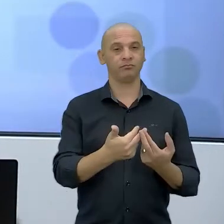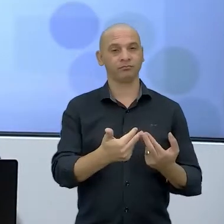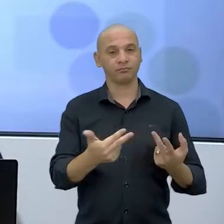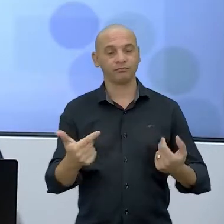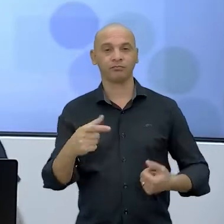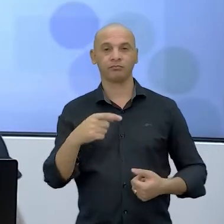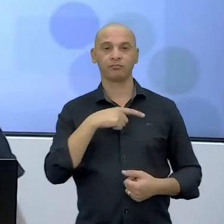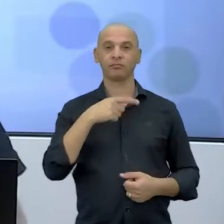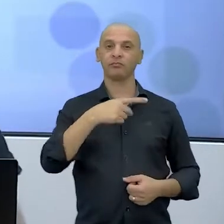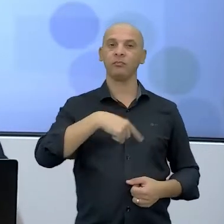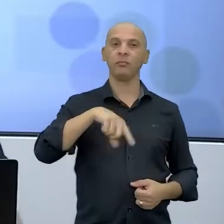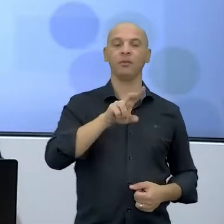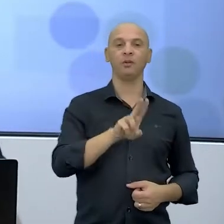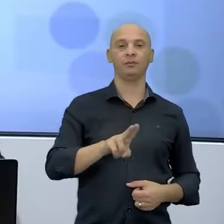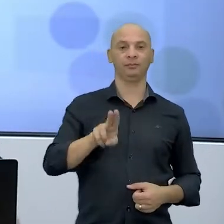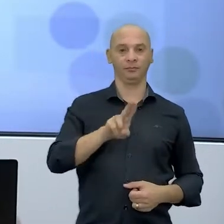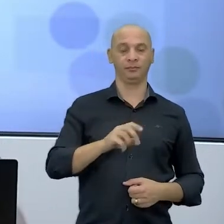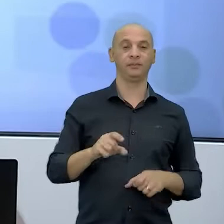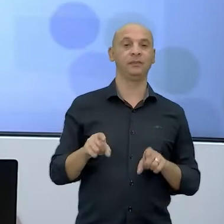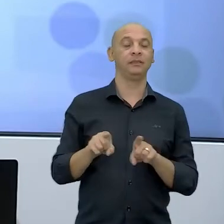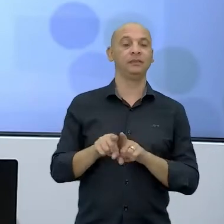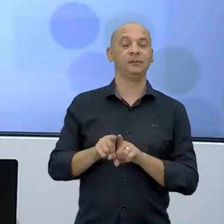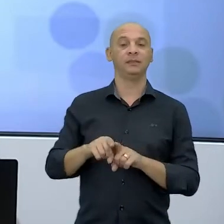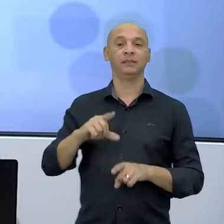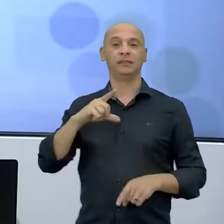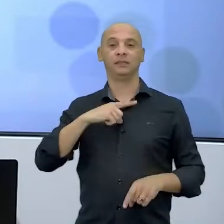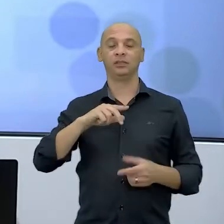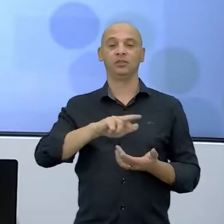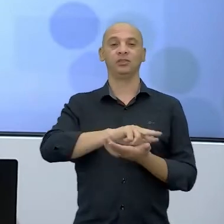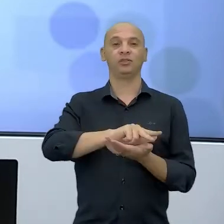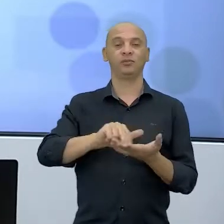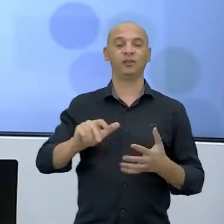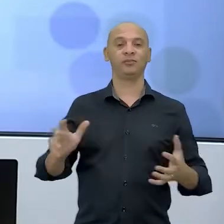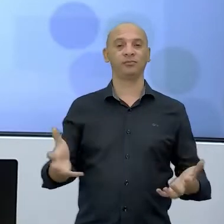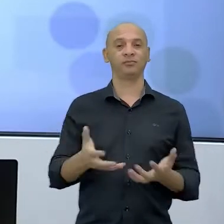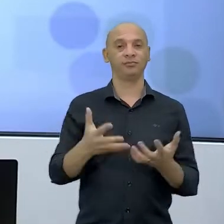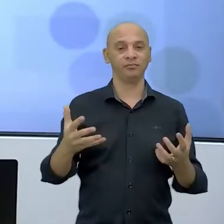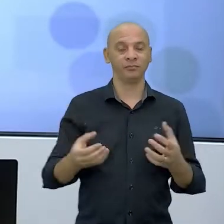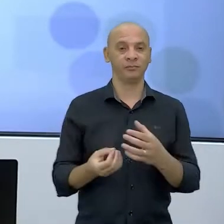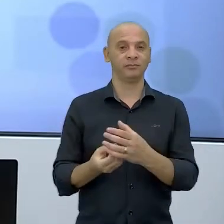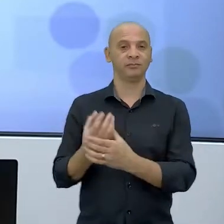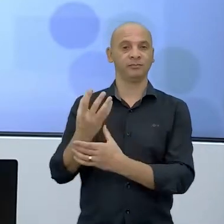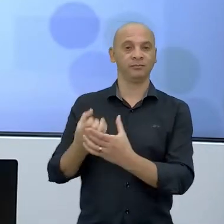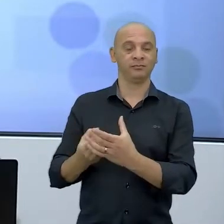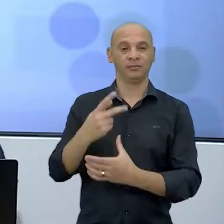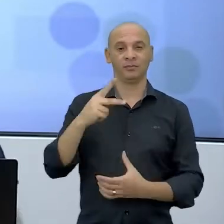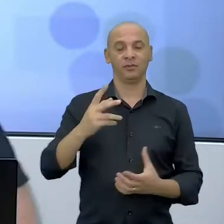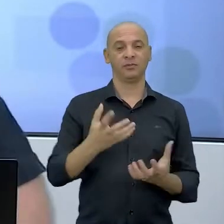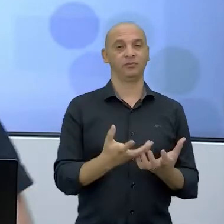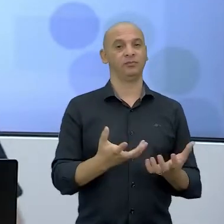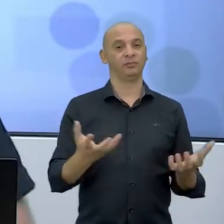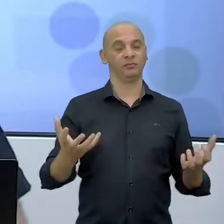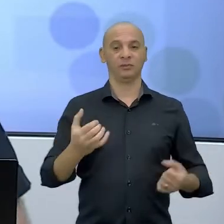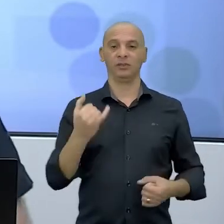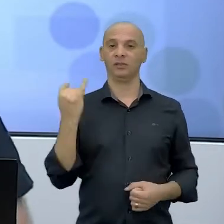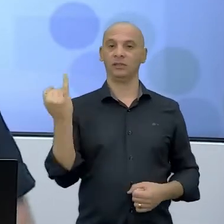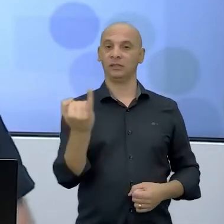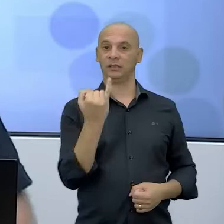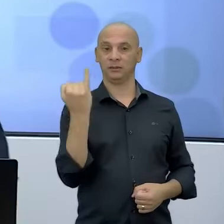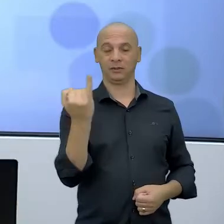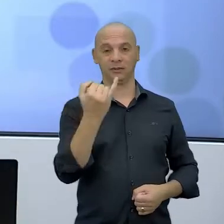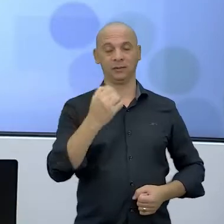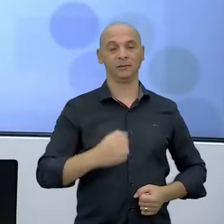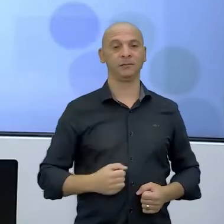nós temos aí no solo, como também, né, de vegetais que são produzidos por esse solo. Então é sempre importante retratar